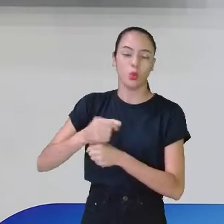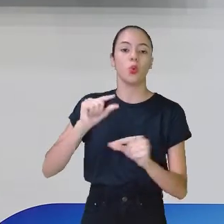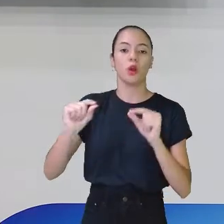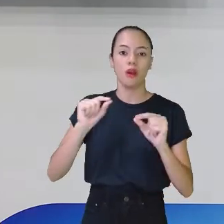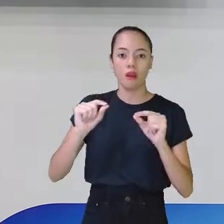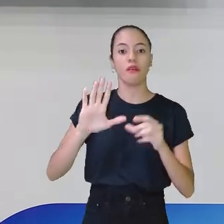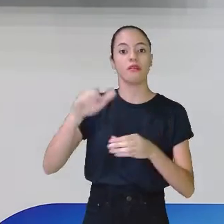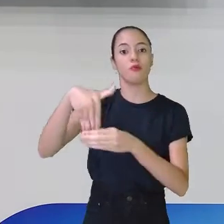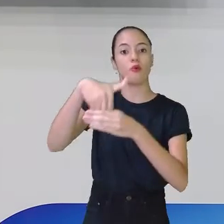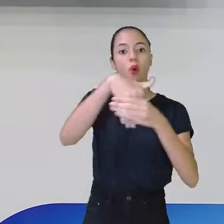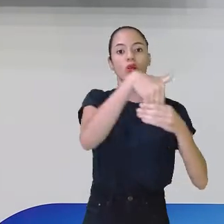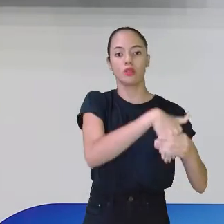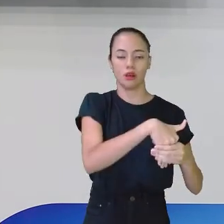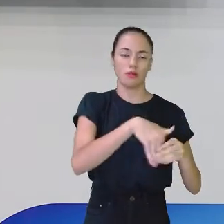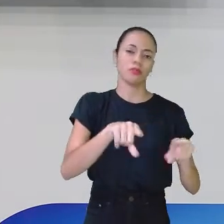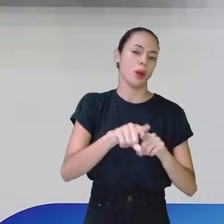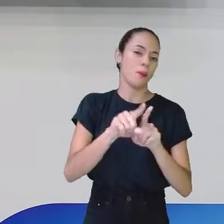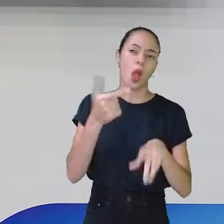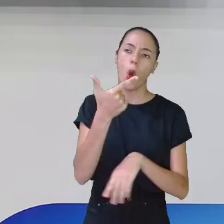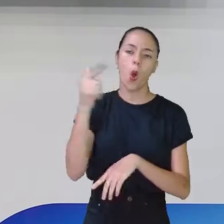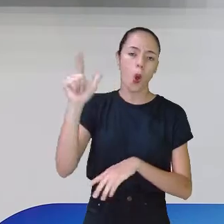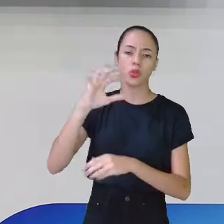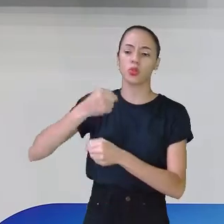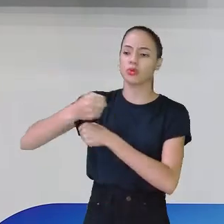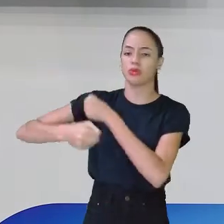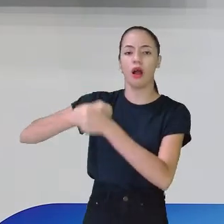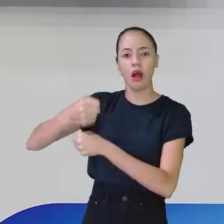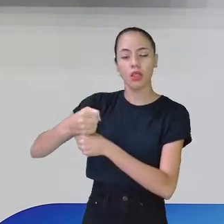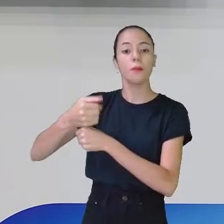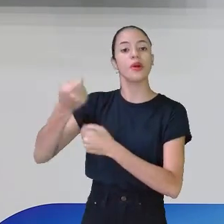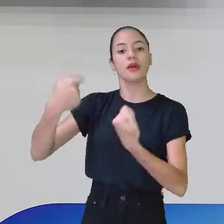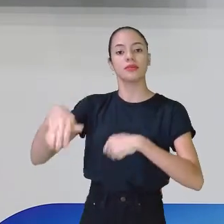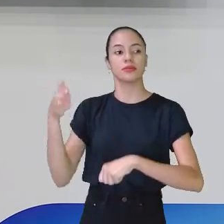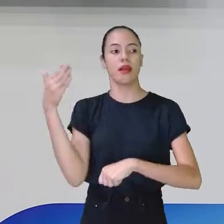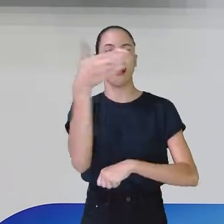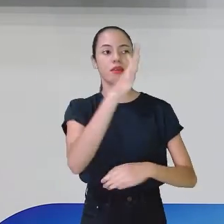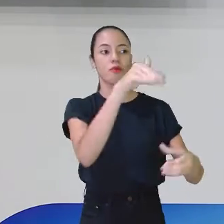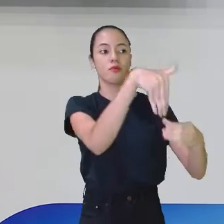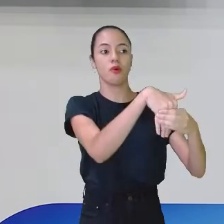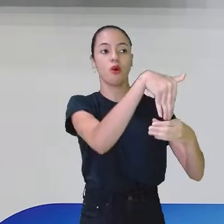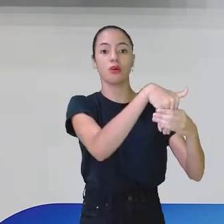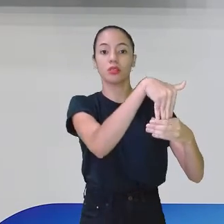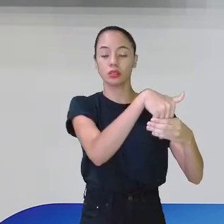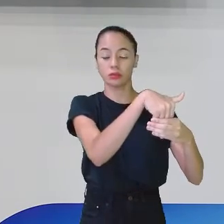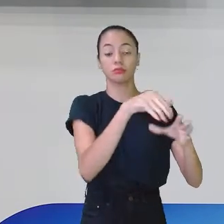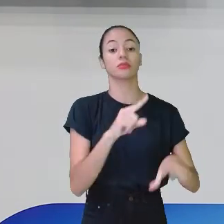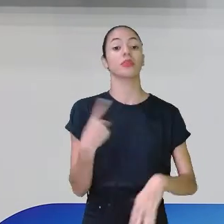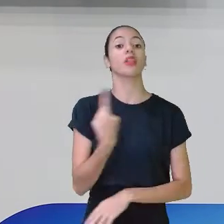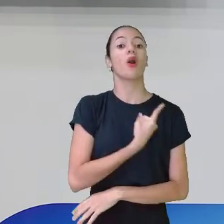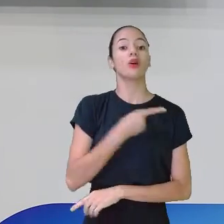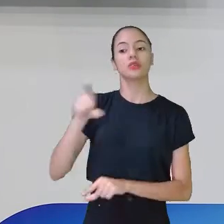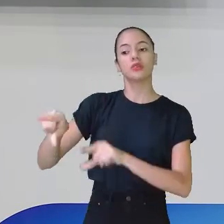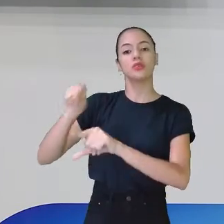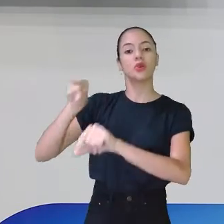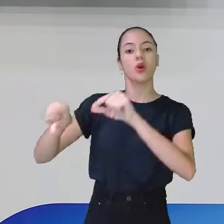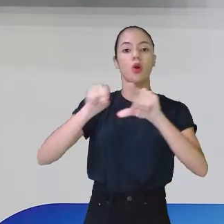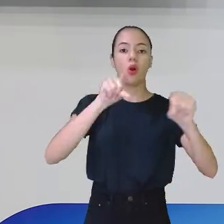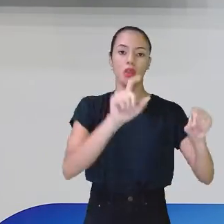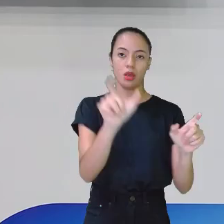como tantos outros que a gente precisa ir lá votar, né, anos de eleição, a gente escolhe,